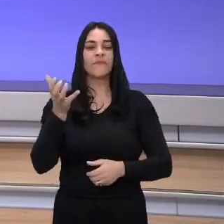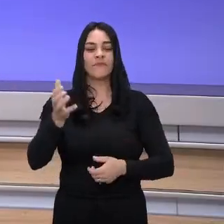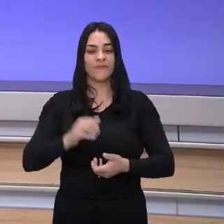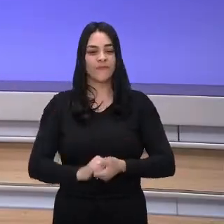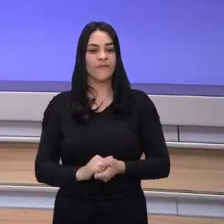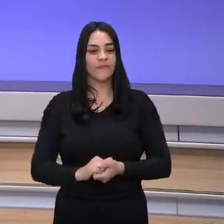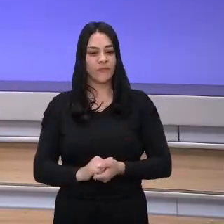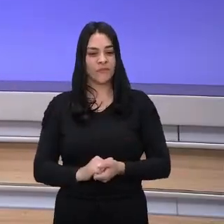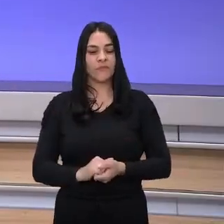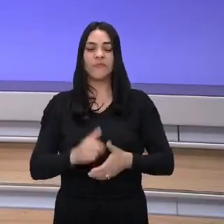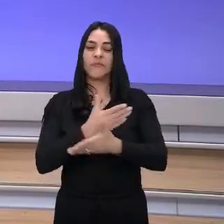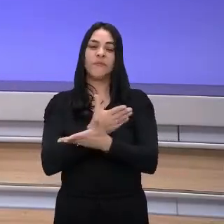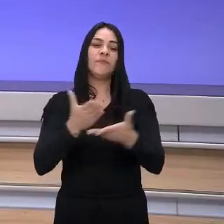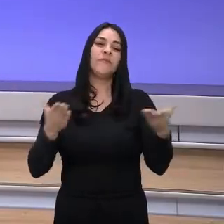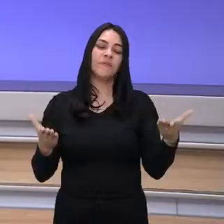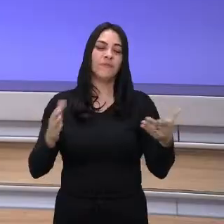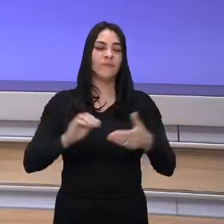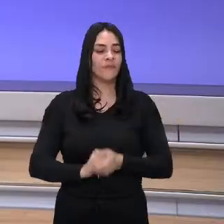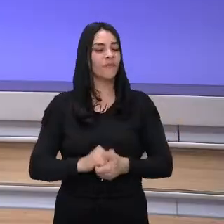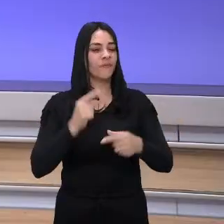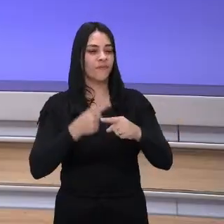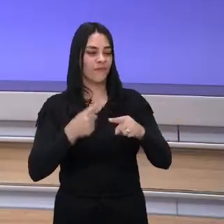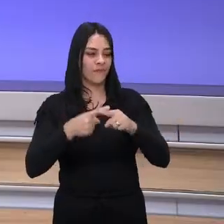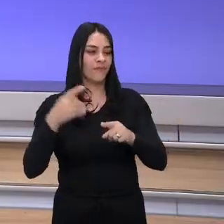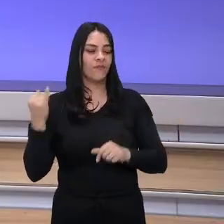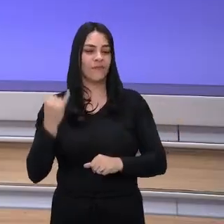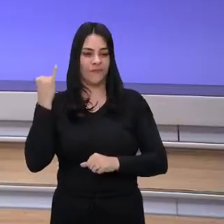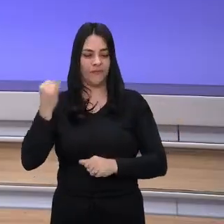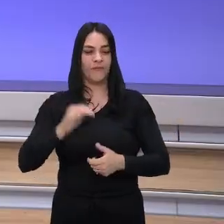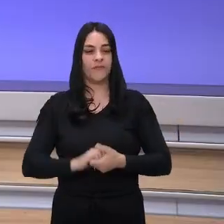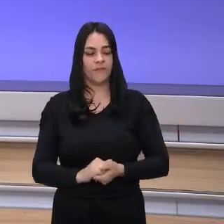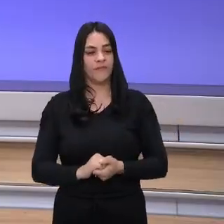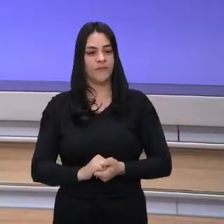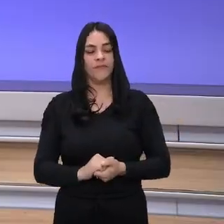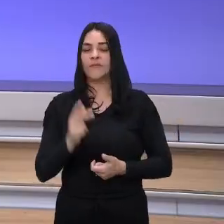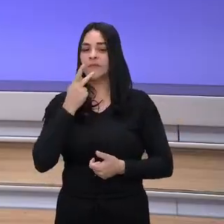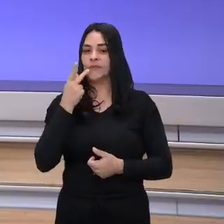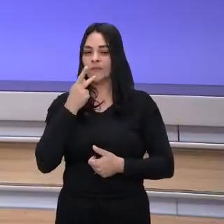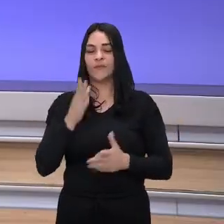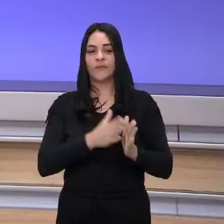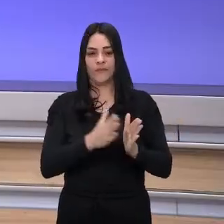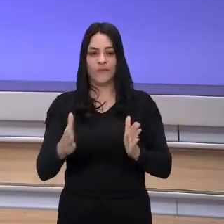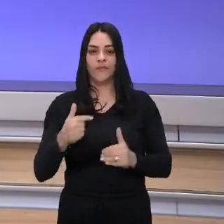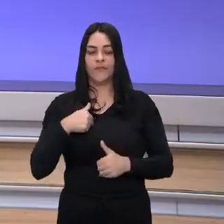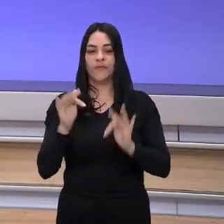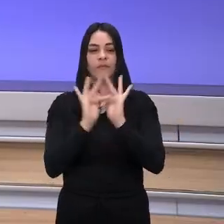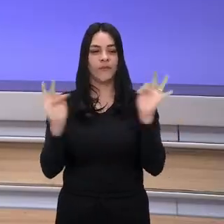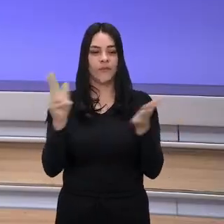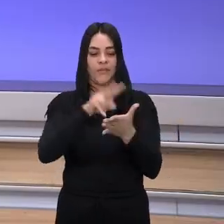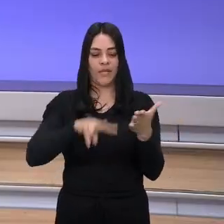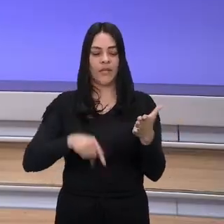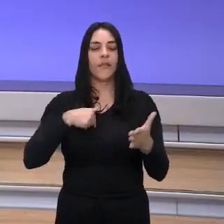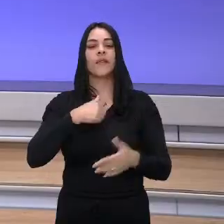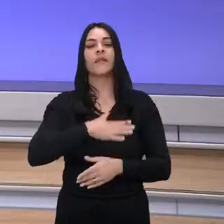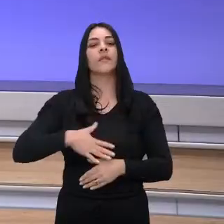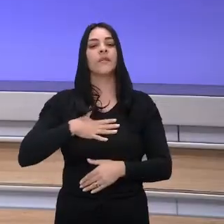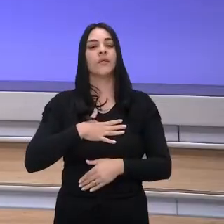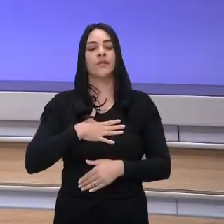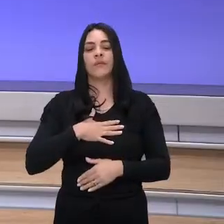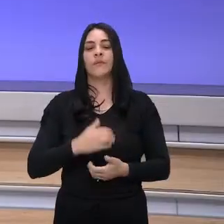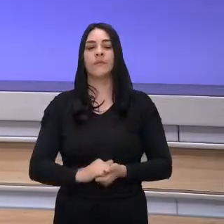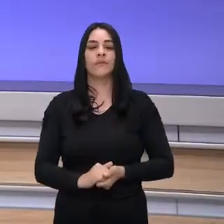fornecer para vocês, tá? Porque é bem importante. E aqui diz uma parte, eu vou ler essa frase, porque eu gosto muito, eu acho bem